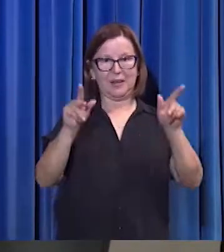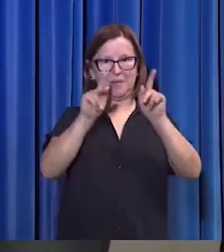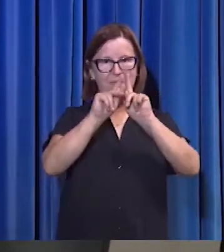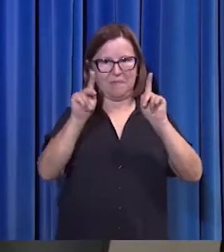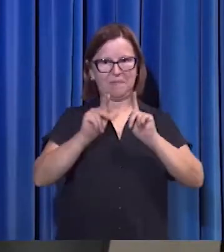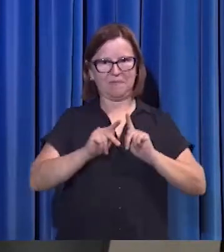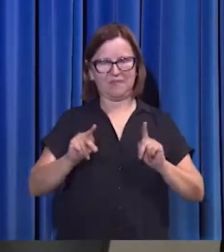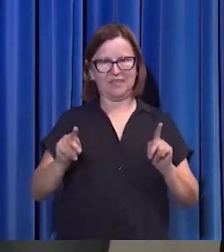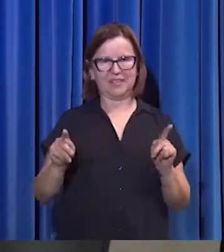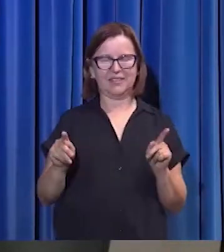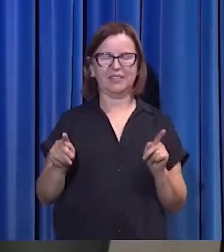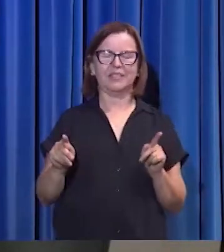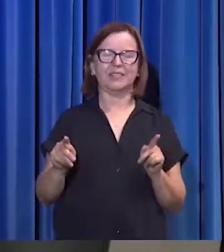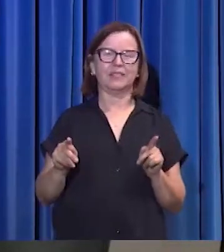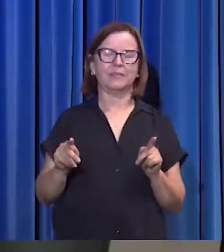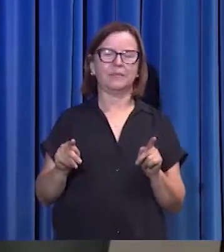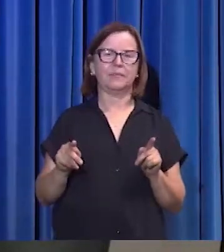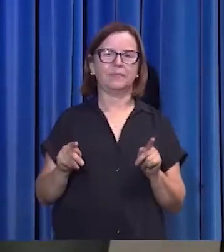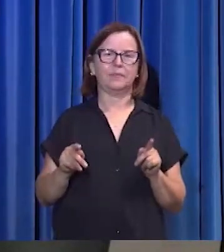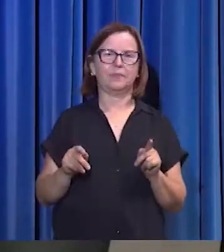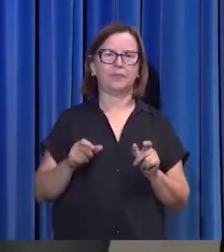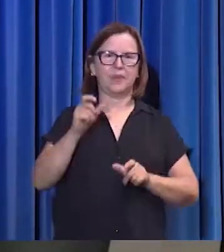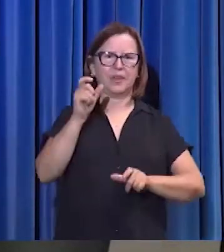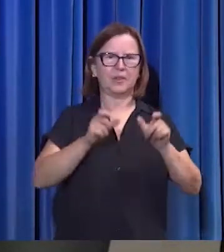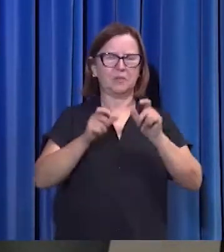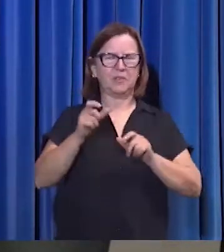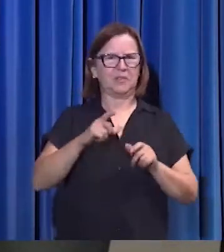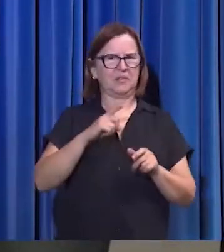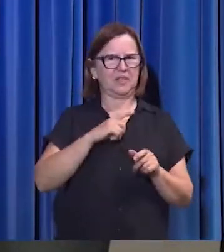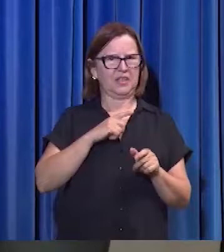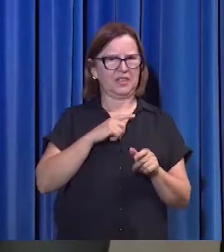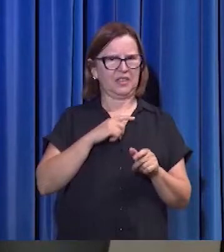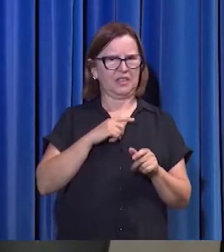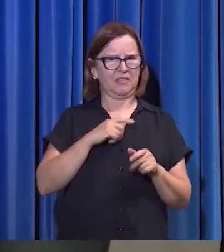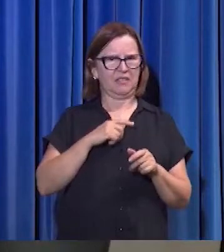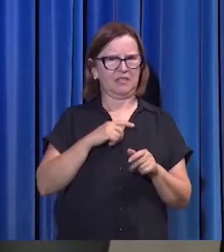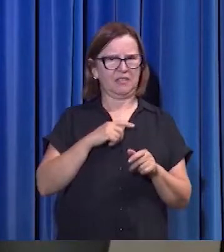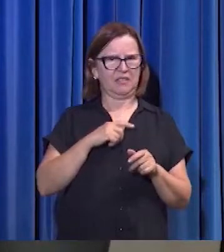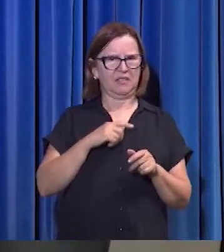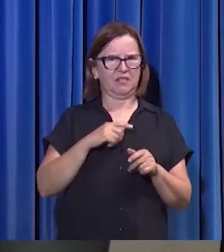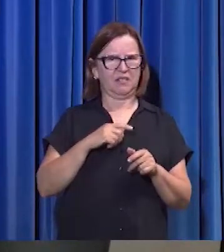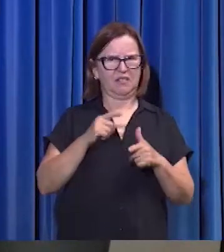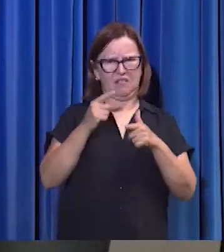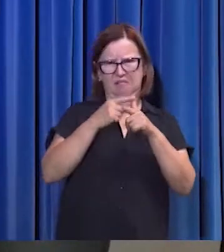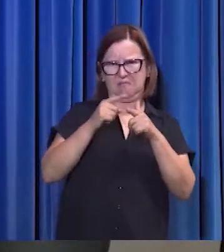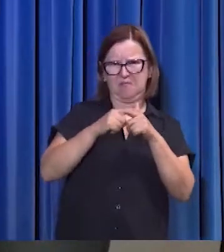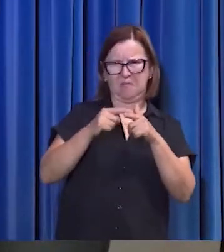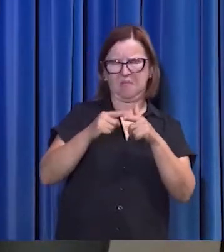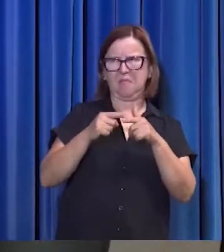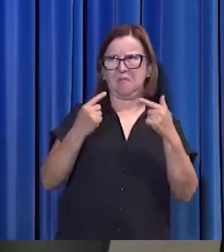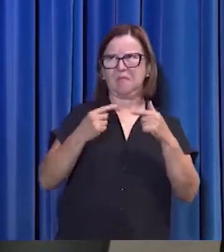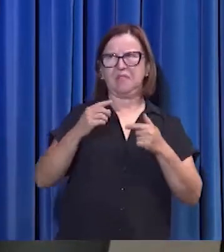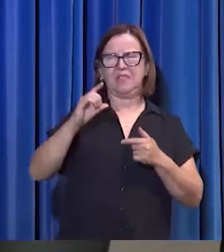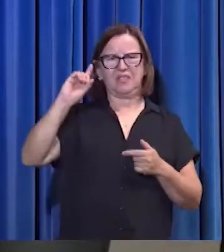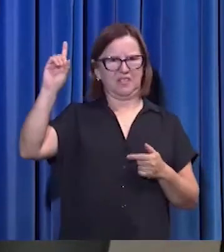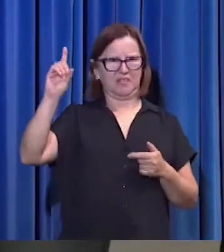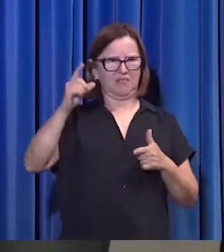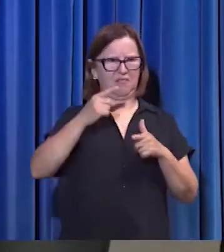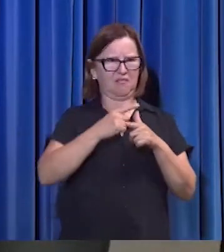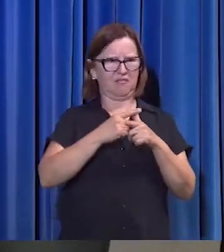harmoniosas. O ser humano tem um conflito com Deus, um conflito consigo